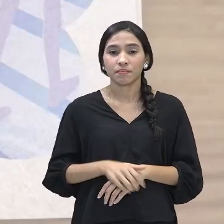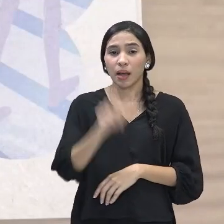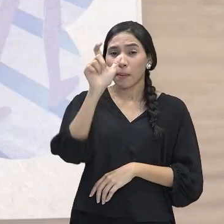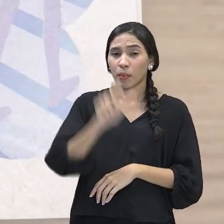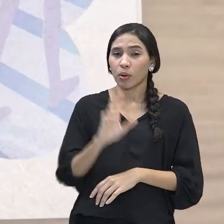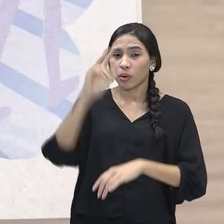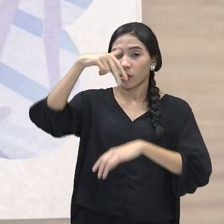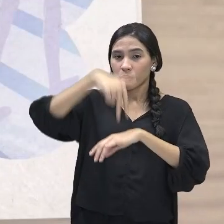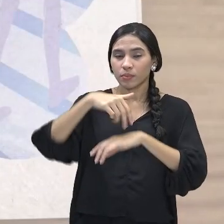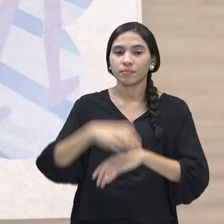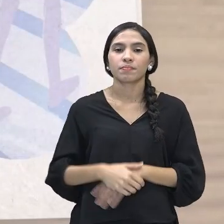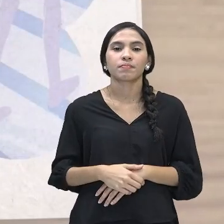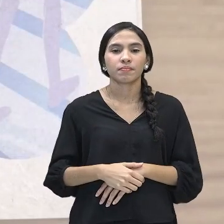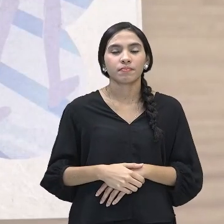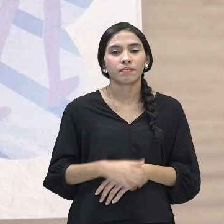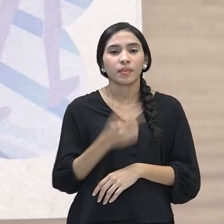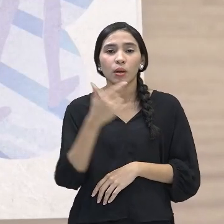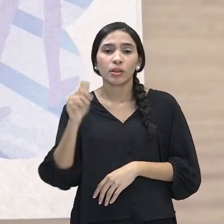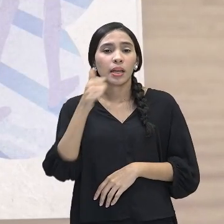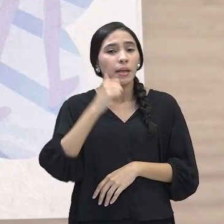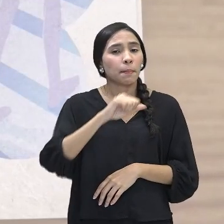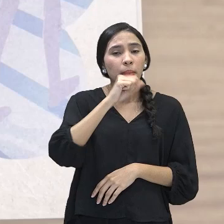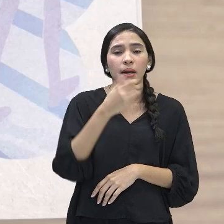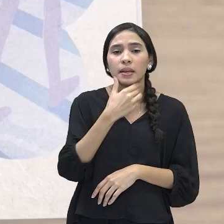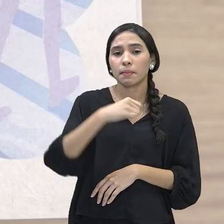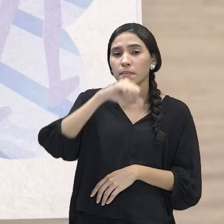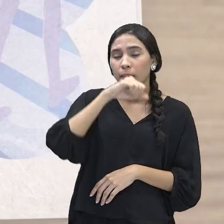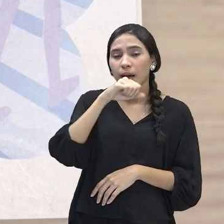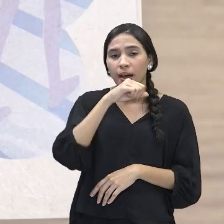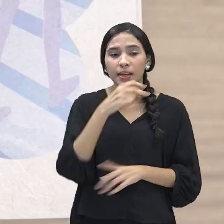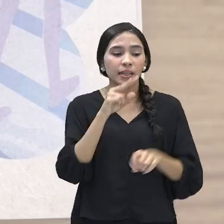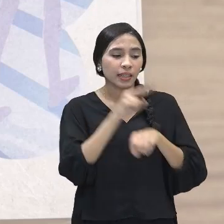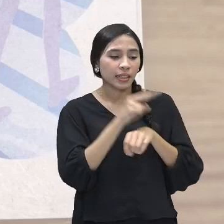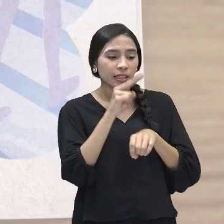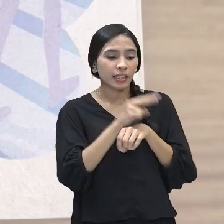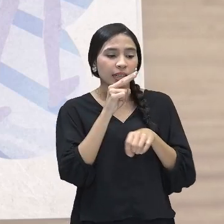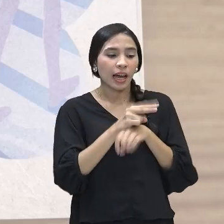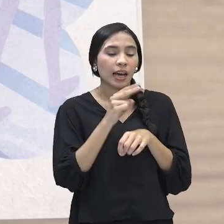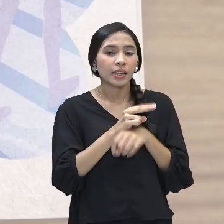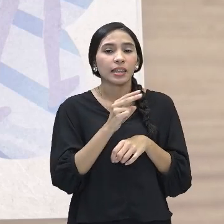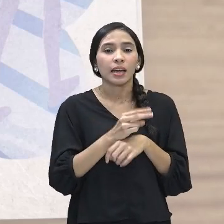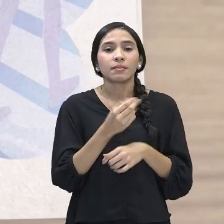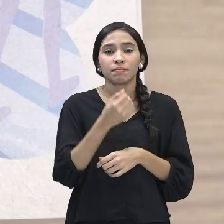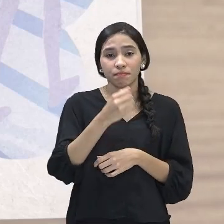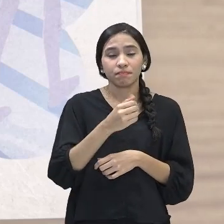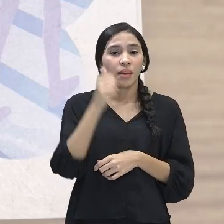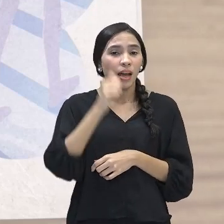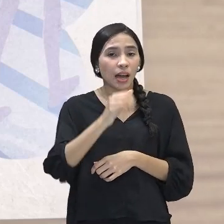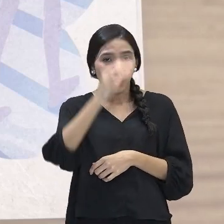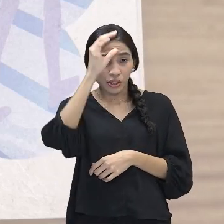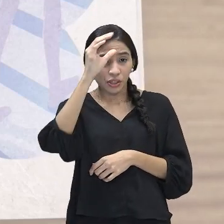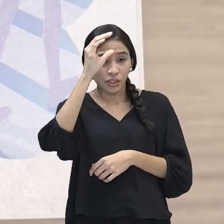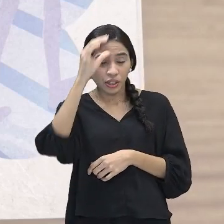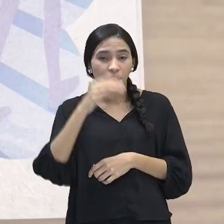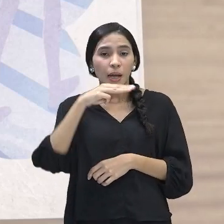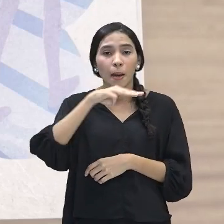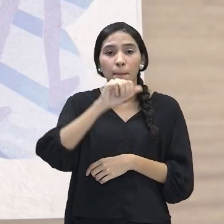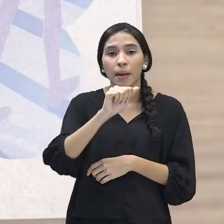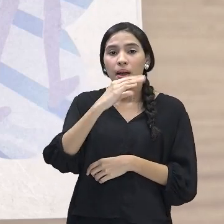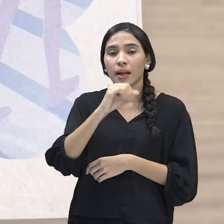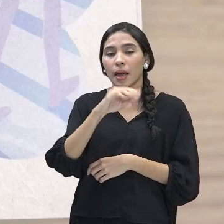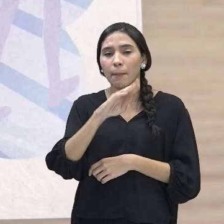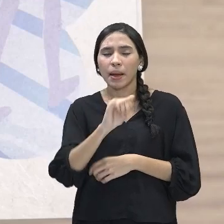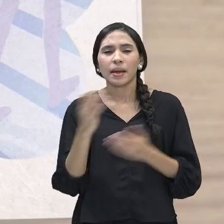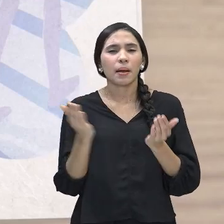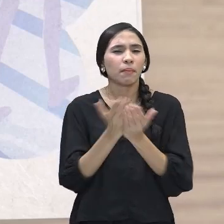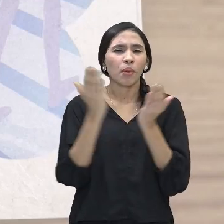Nordestina órfã de pai e mãe e criada por uma tia que a maltratava muito, Macabea é uma lagoana pobre de 19